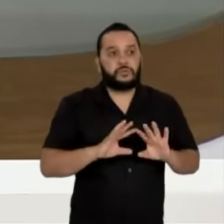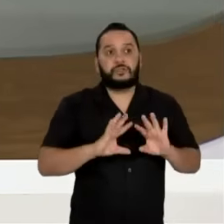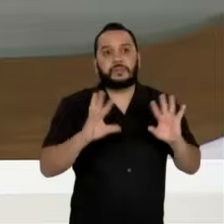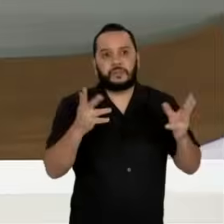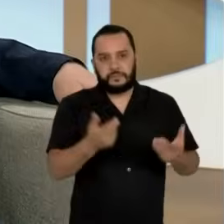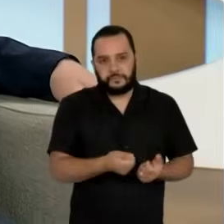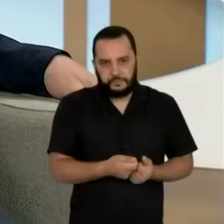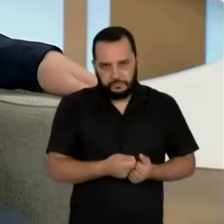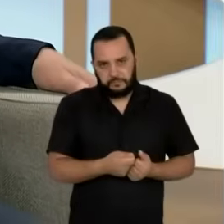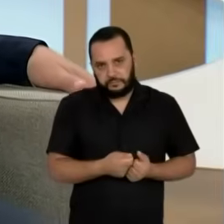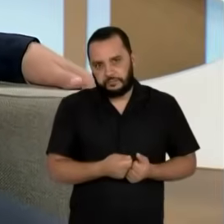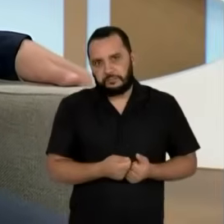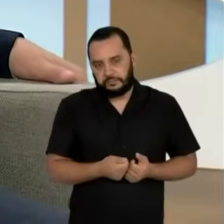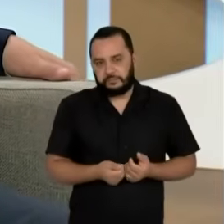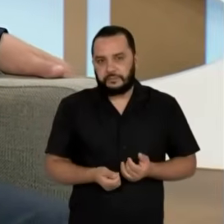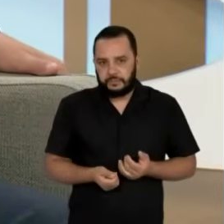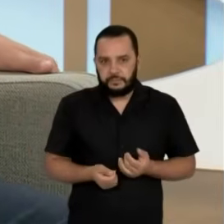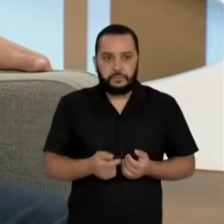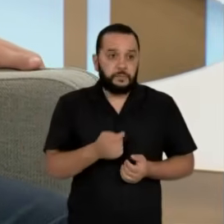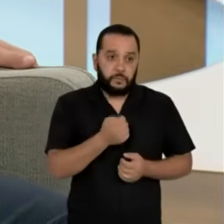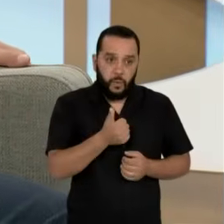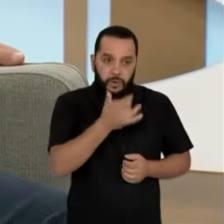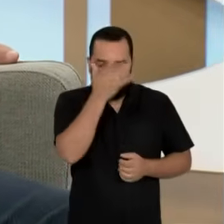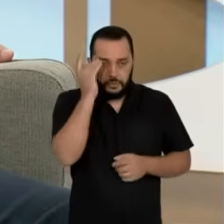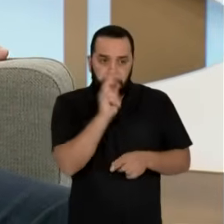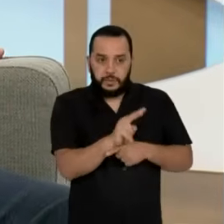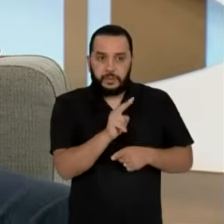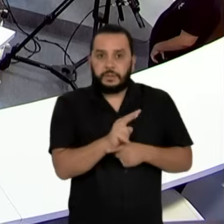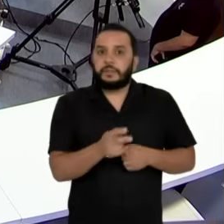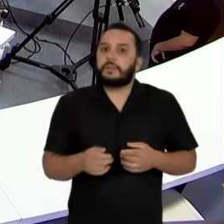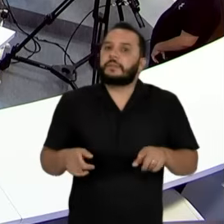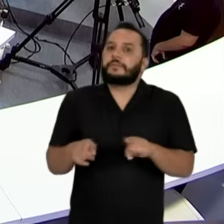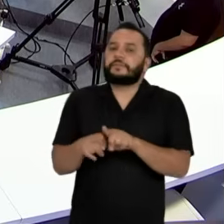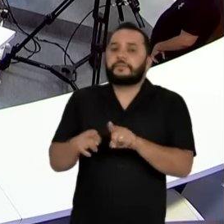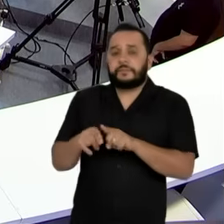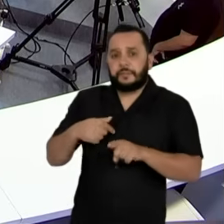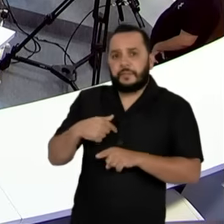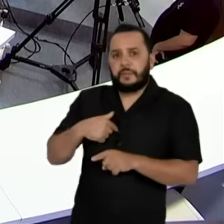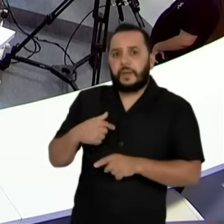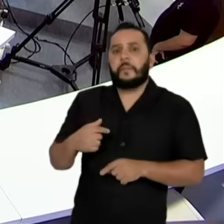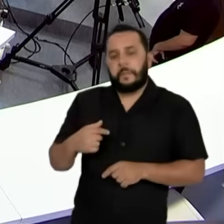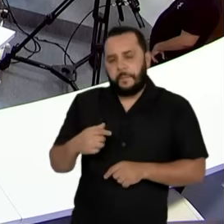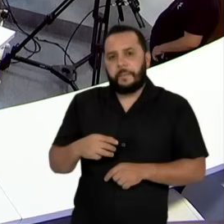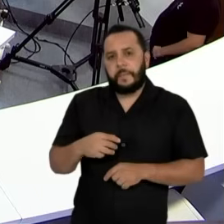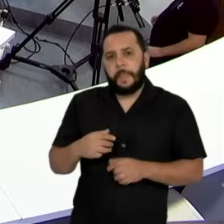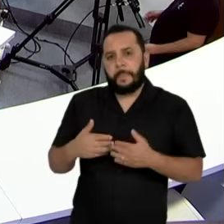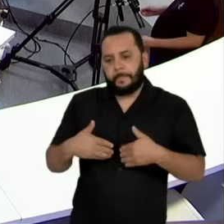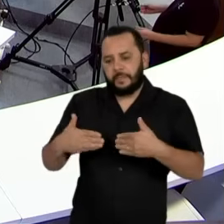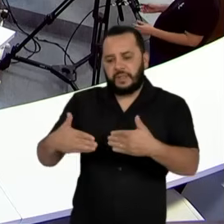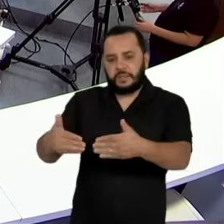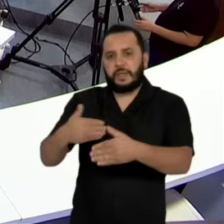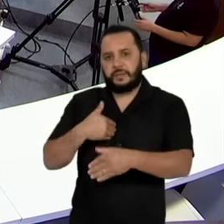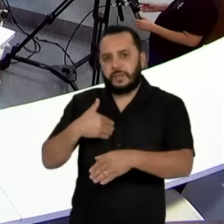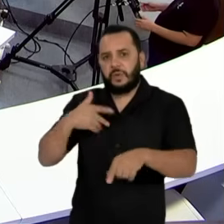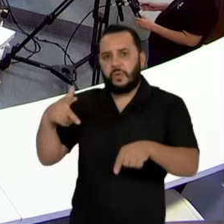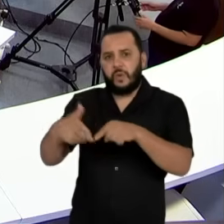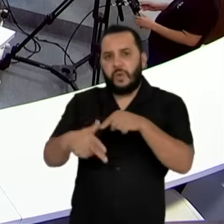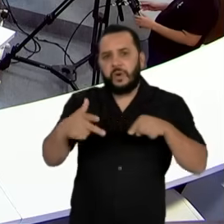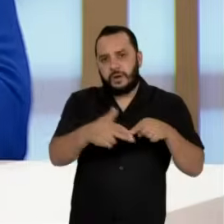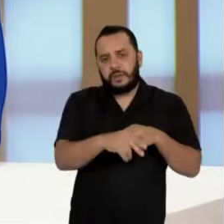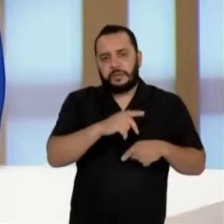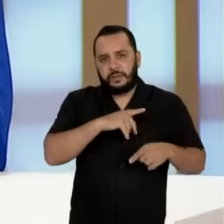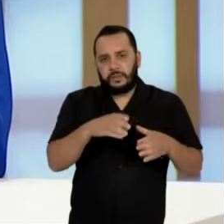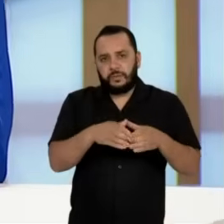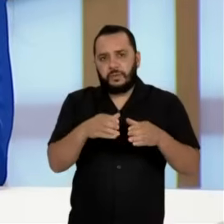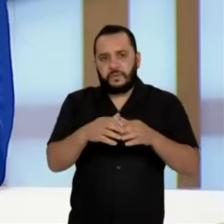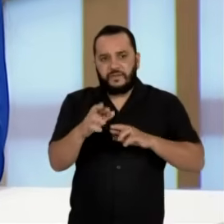essas pouquíssimas... Daniela, eu acho que além aí do corte de verbas no Ministério também, que tirou equipes de fiscalização, você tem todo